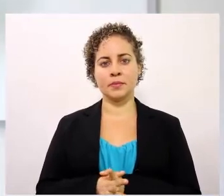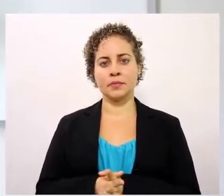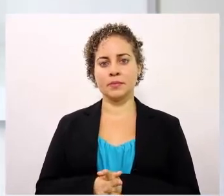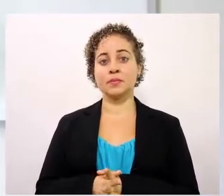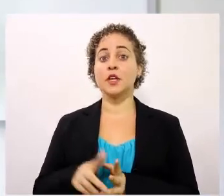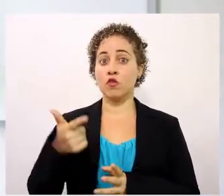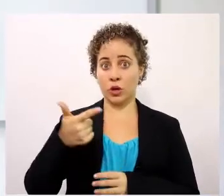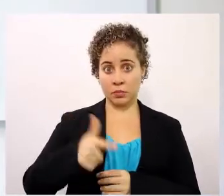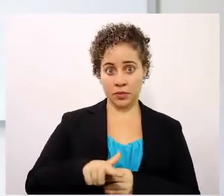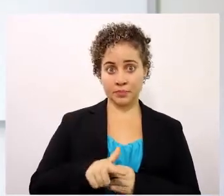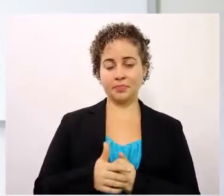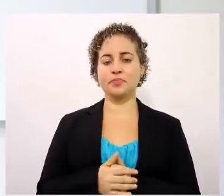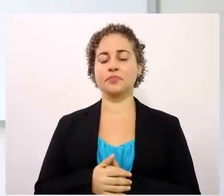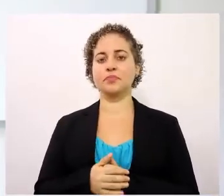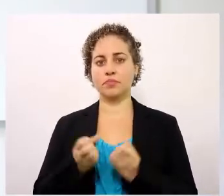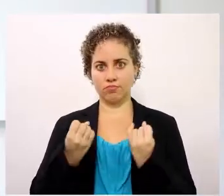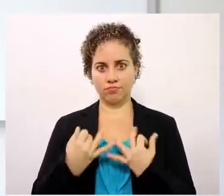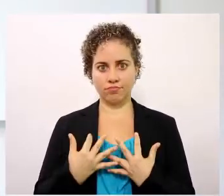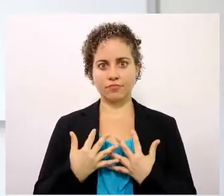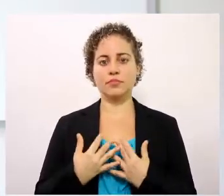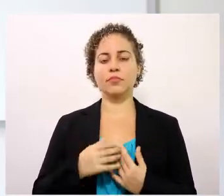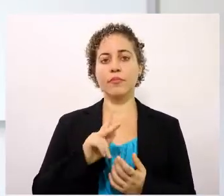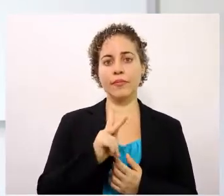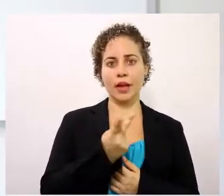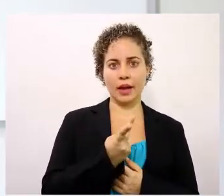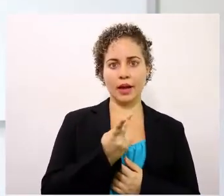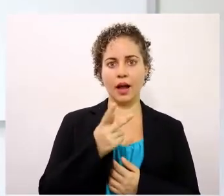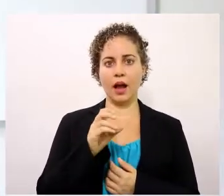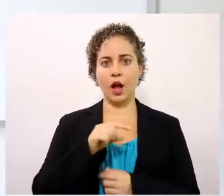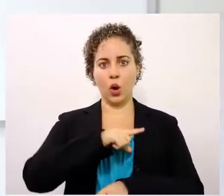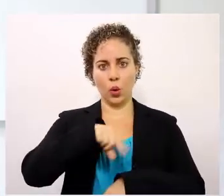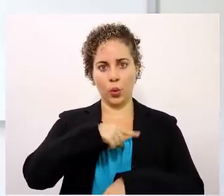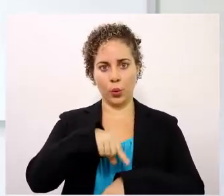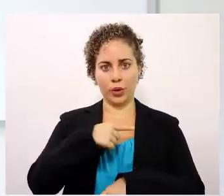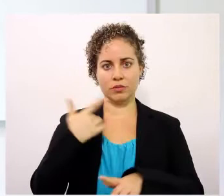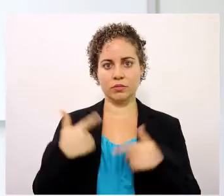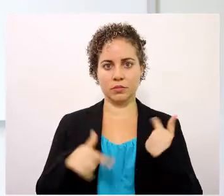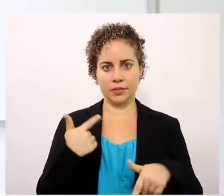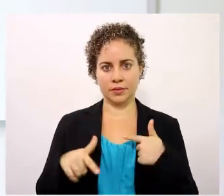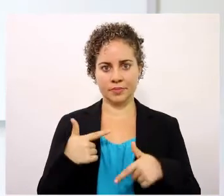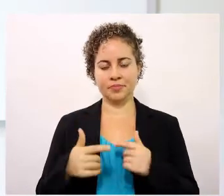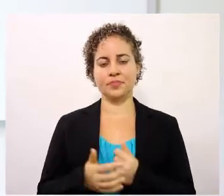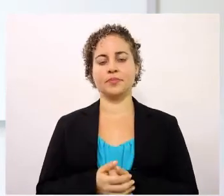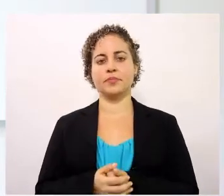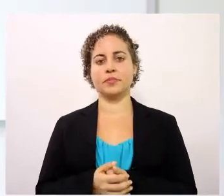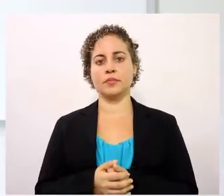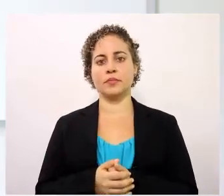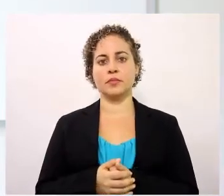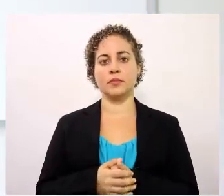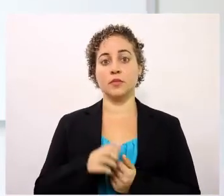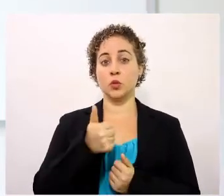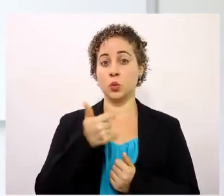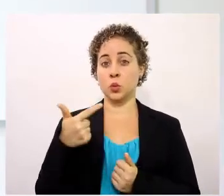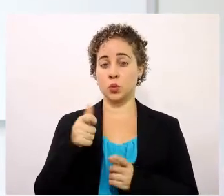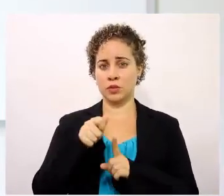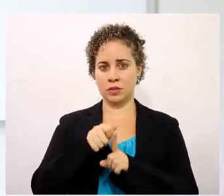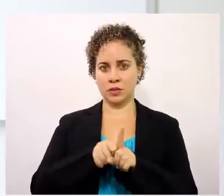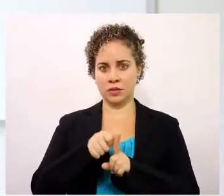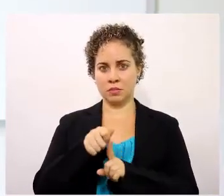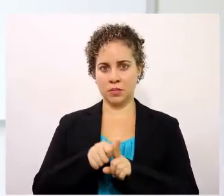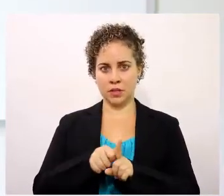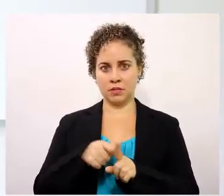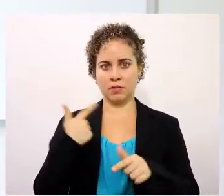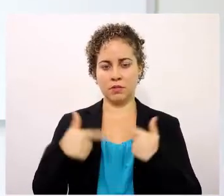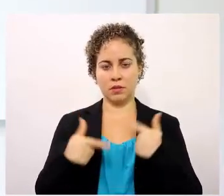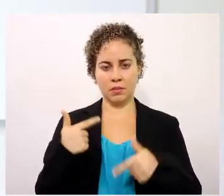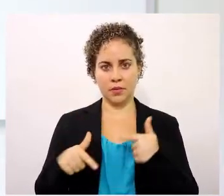Eu vou repetir. H, horas homens trabalhadas. Durante 12 meses de